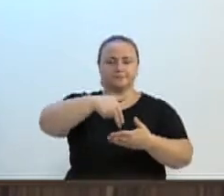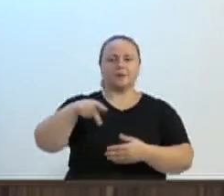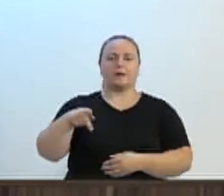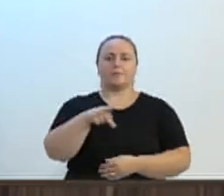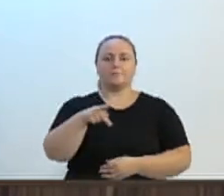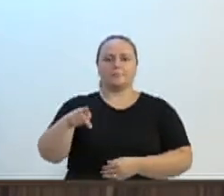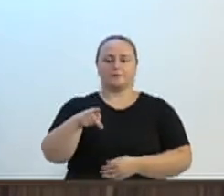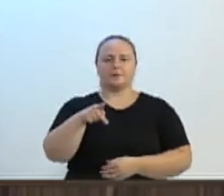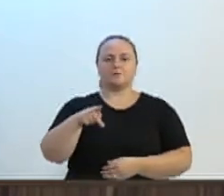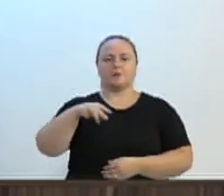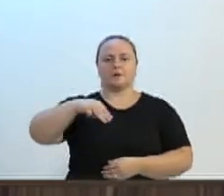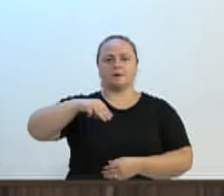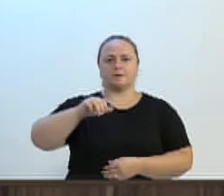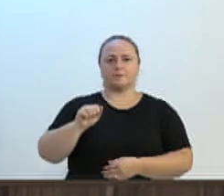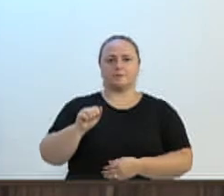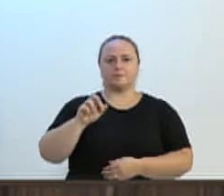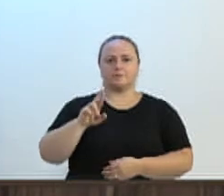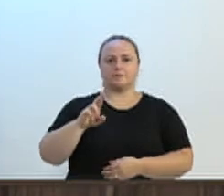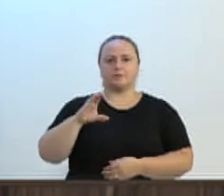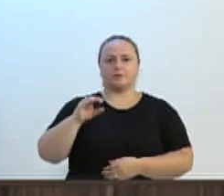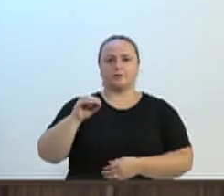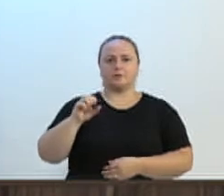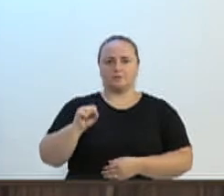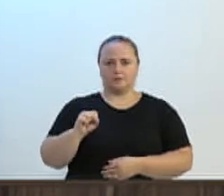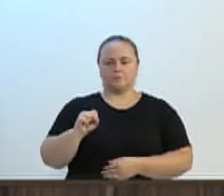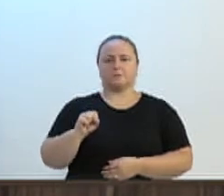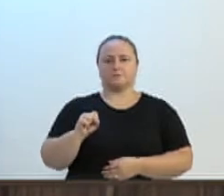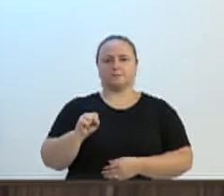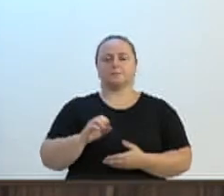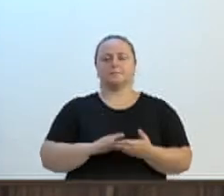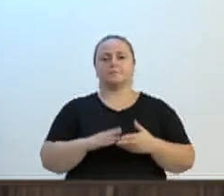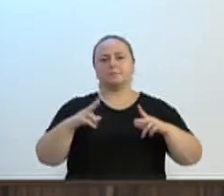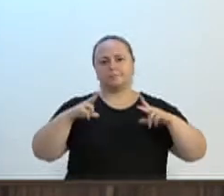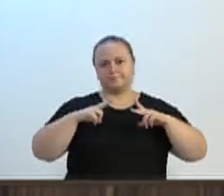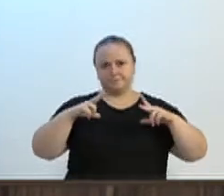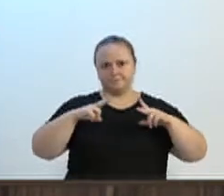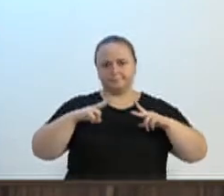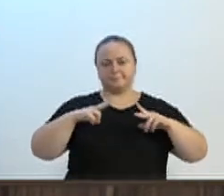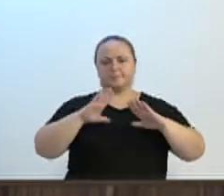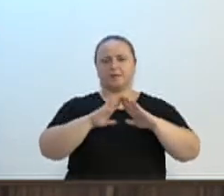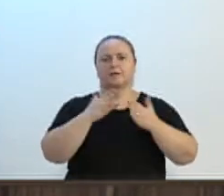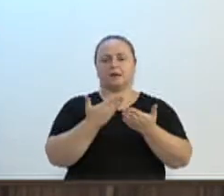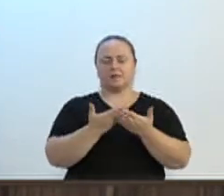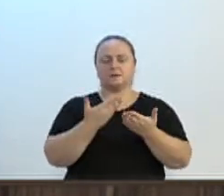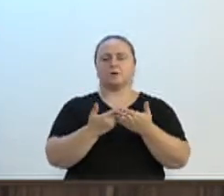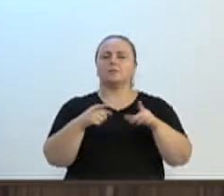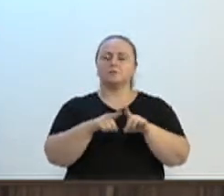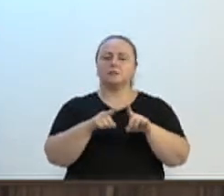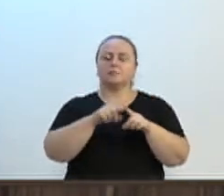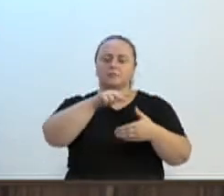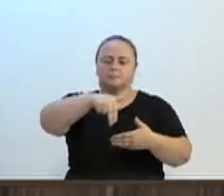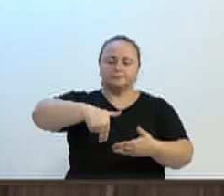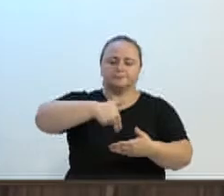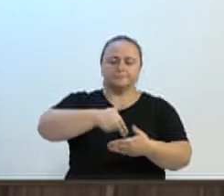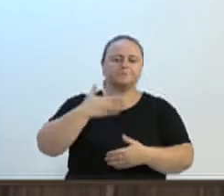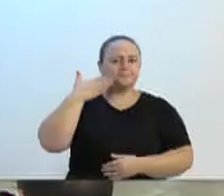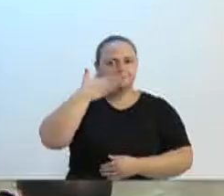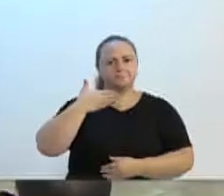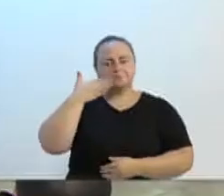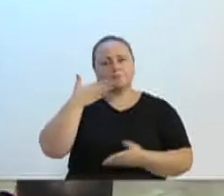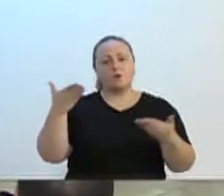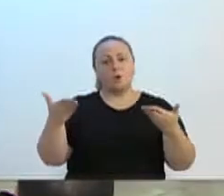Silva, ele que é integrante do Núcleo de Educação Básica Privada da CIB, também se pronunciará sobre o cenário atual